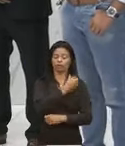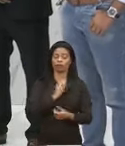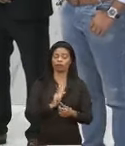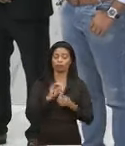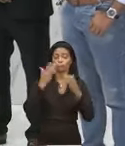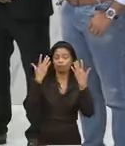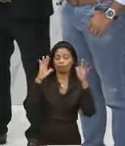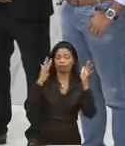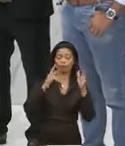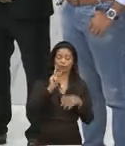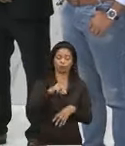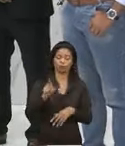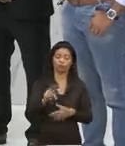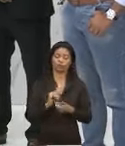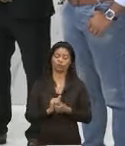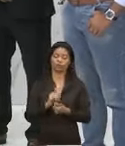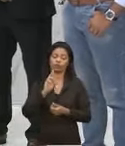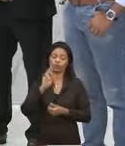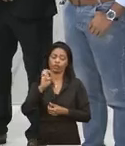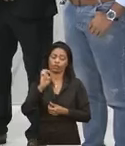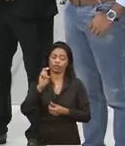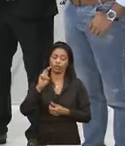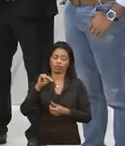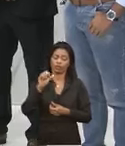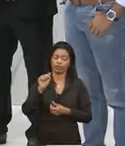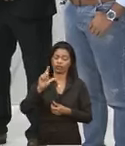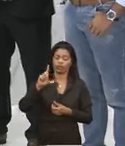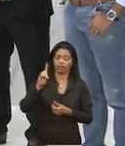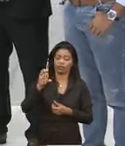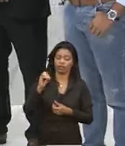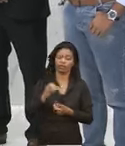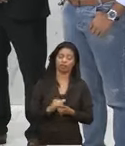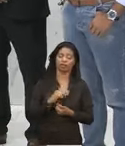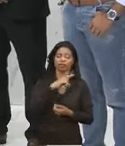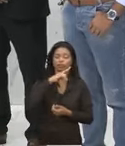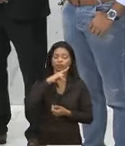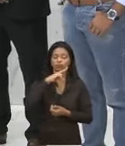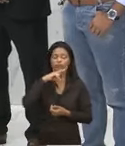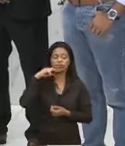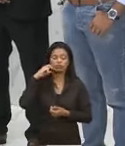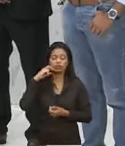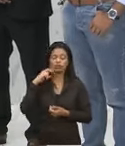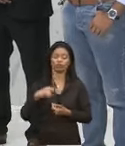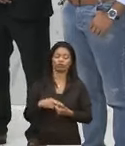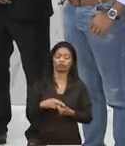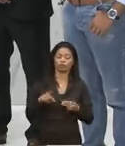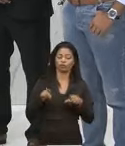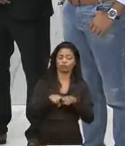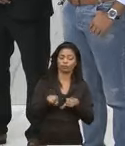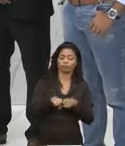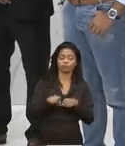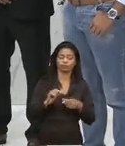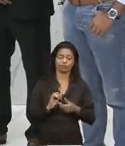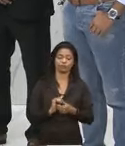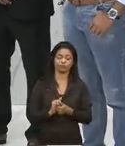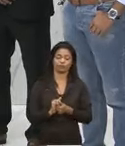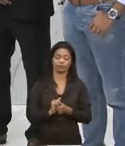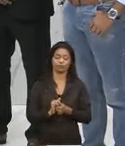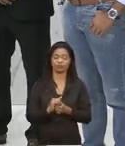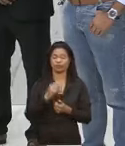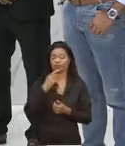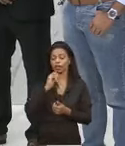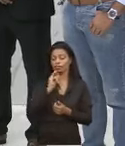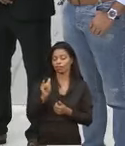a Jefferson, a Reinaldo, a Mar, a Hélio, a Niltinho, e dizer a você, Jefferson, que o futuro é seu, o presente é